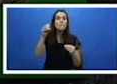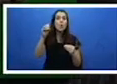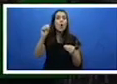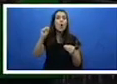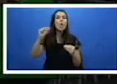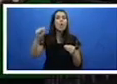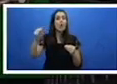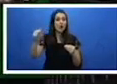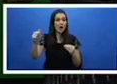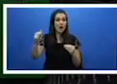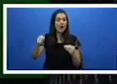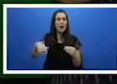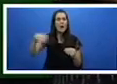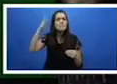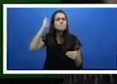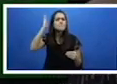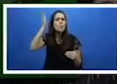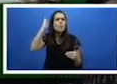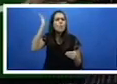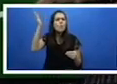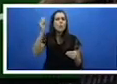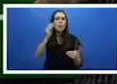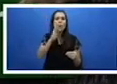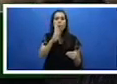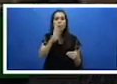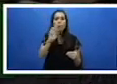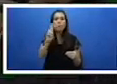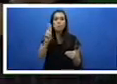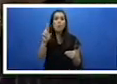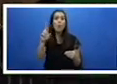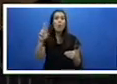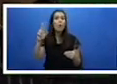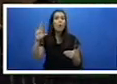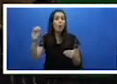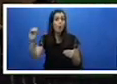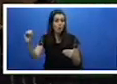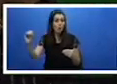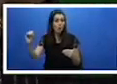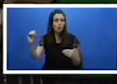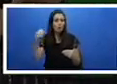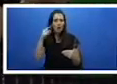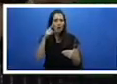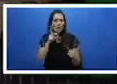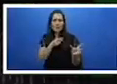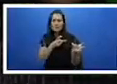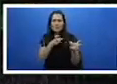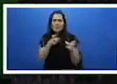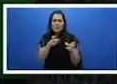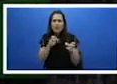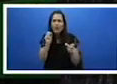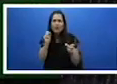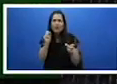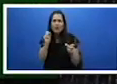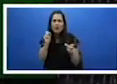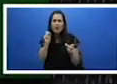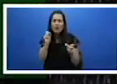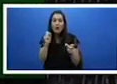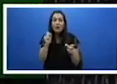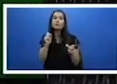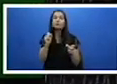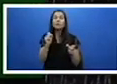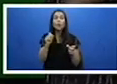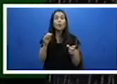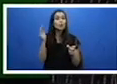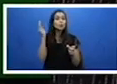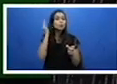burro. O que nós podemos observar? Nessas palavrinhas, o som da letrinha